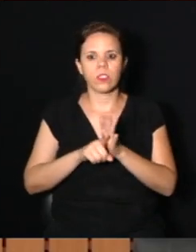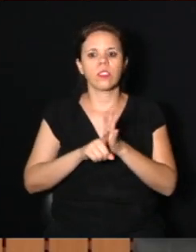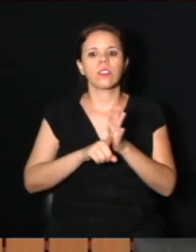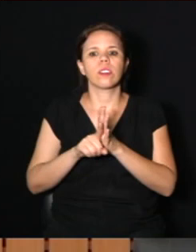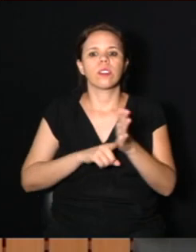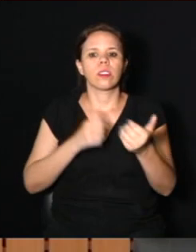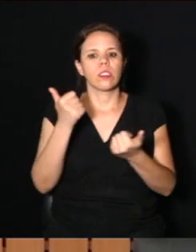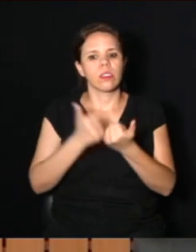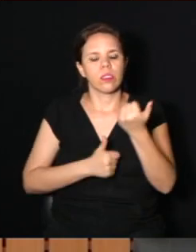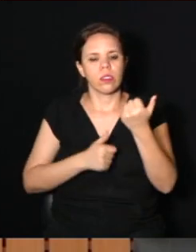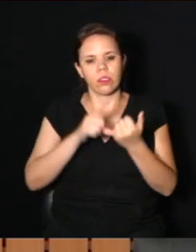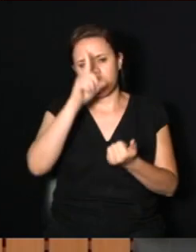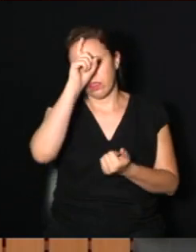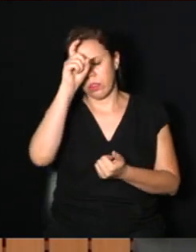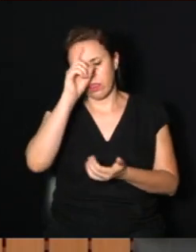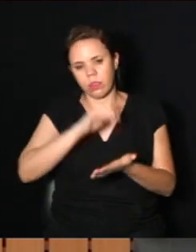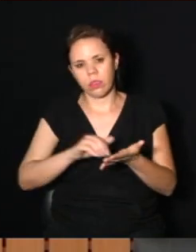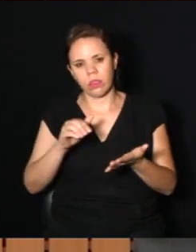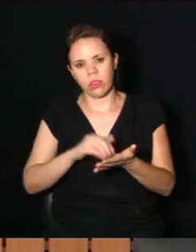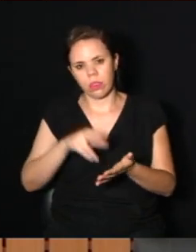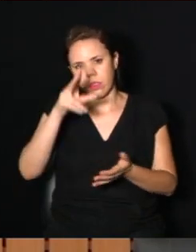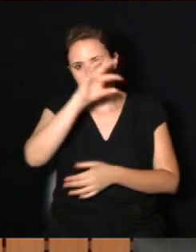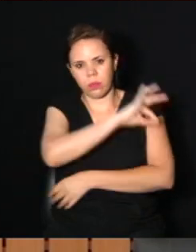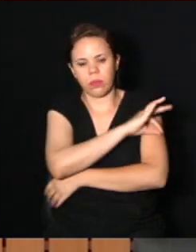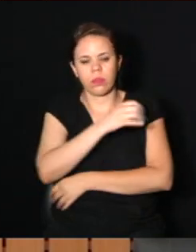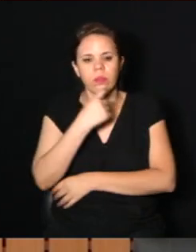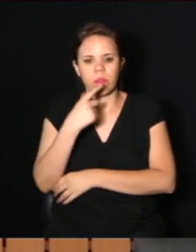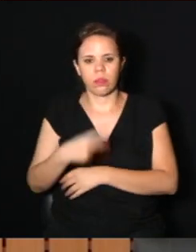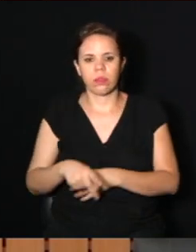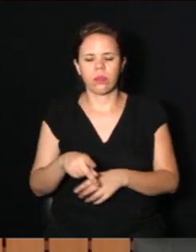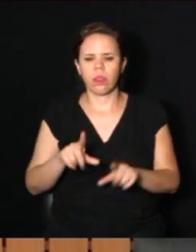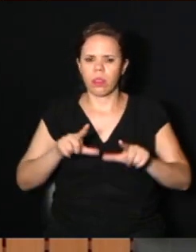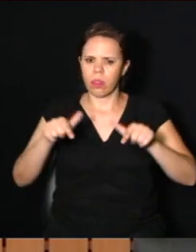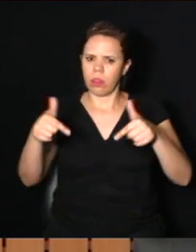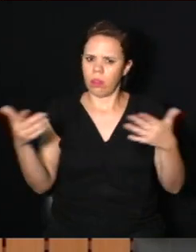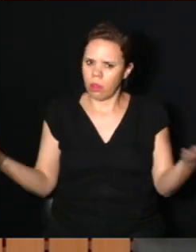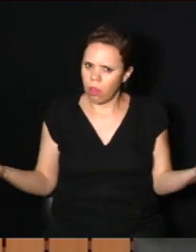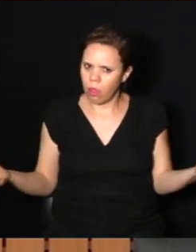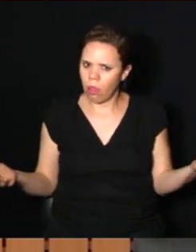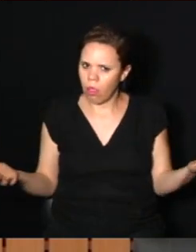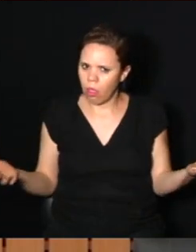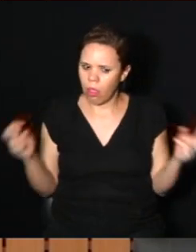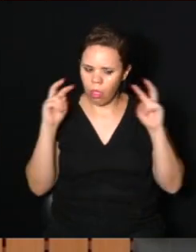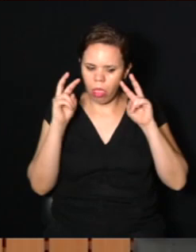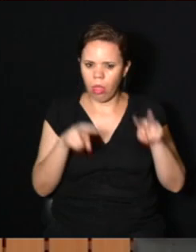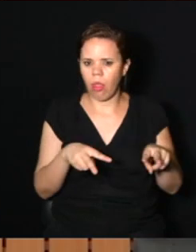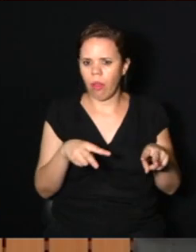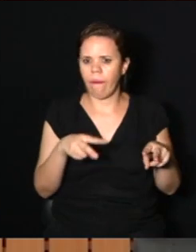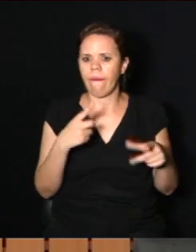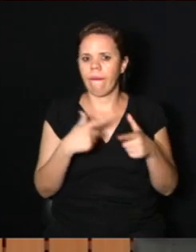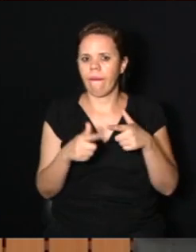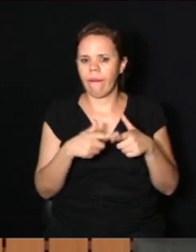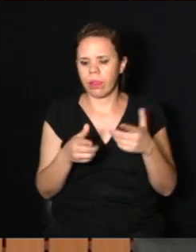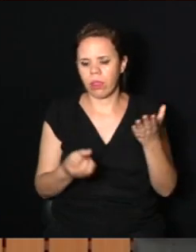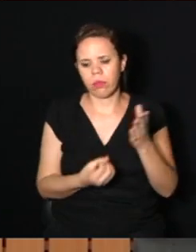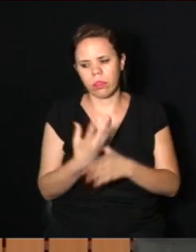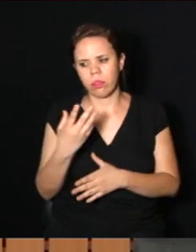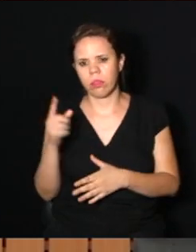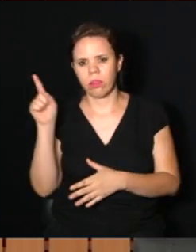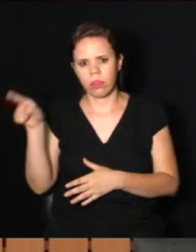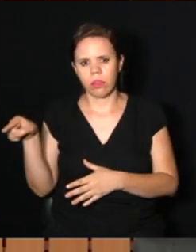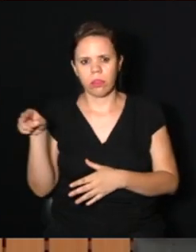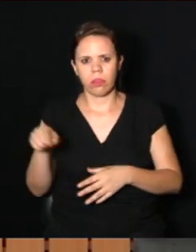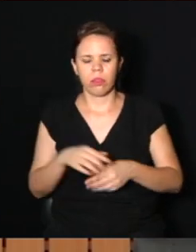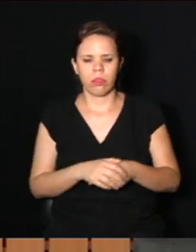hospital e a Secretaria Municipal de Saúde, a Prefeitura Municipal de Campinas, para que se posicione e olhe para essas necessidades que estão instaladas